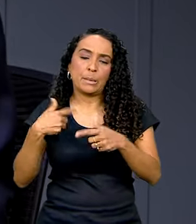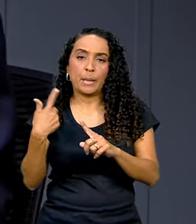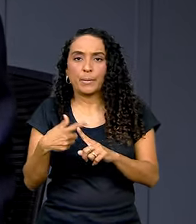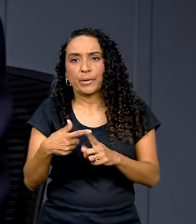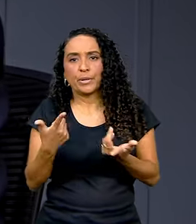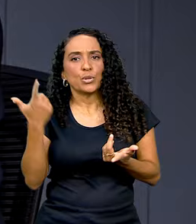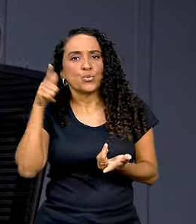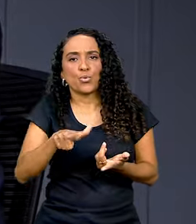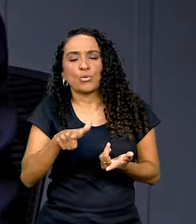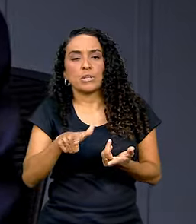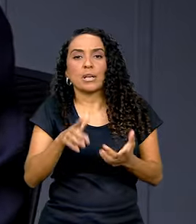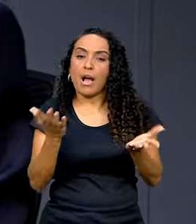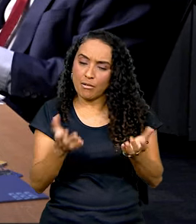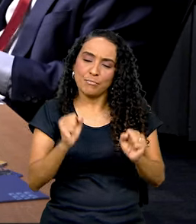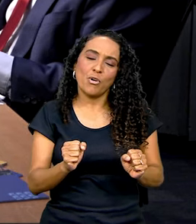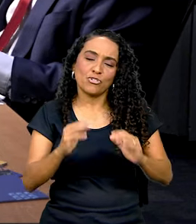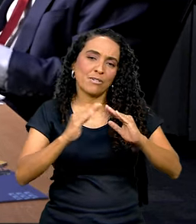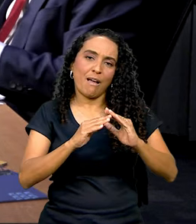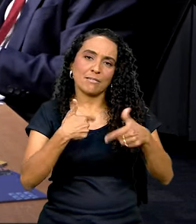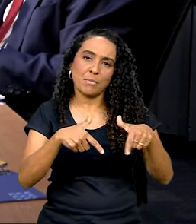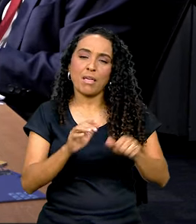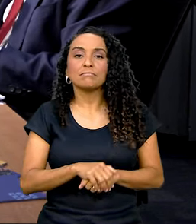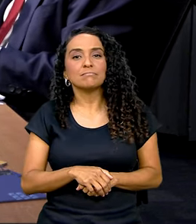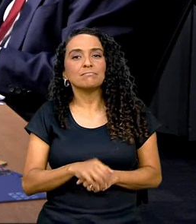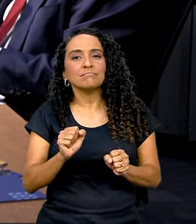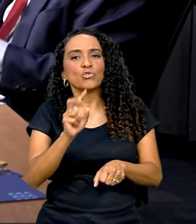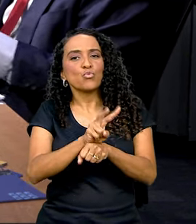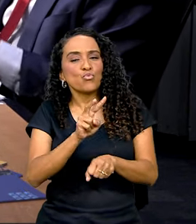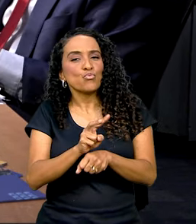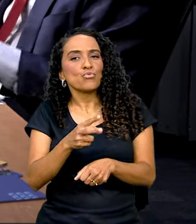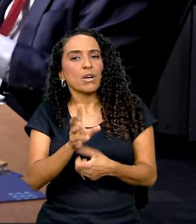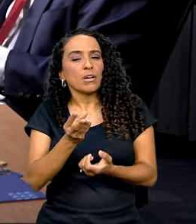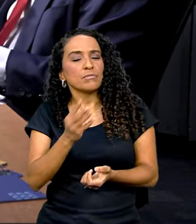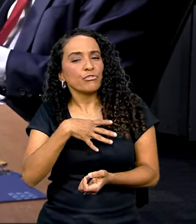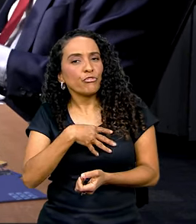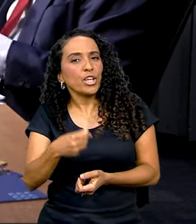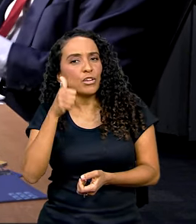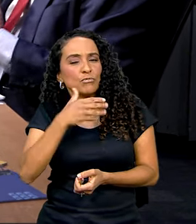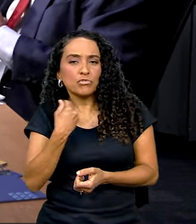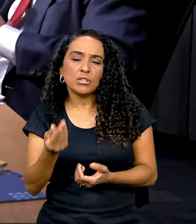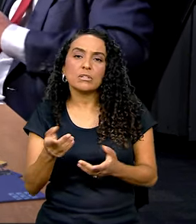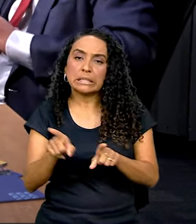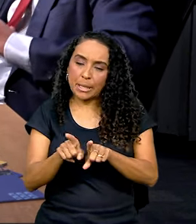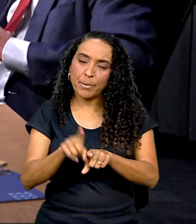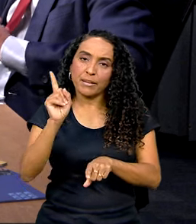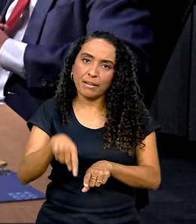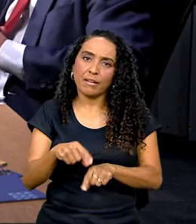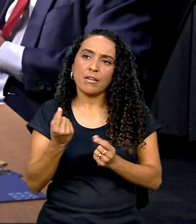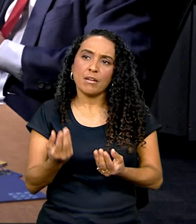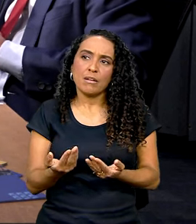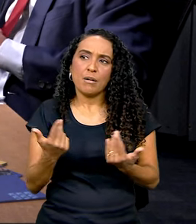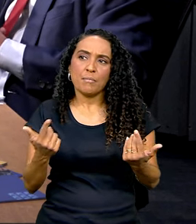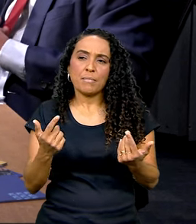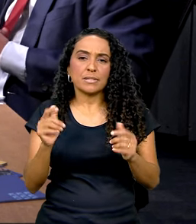trabalhar porque não conseguia po pode trabalhar em casa pode cuidar do seu filho da sua filha então esse também